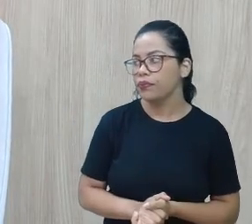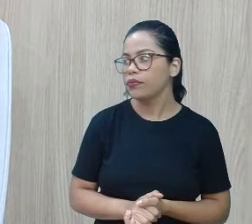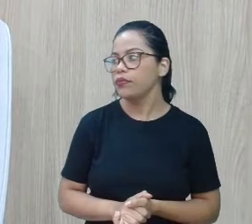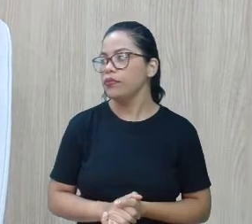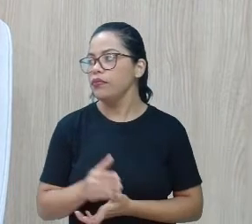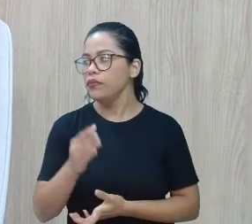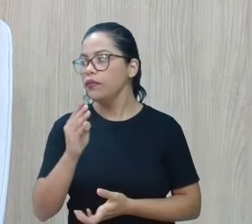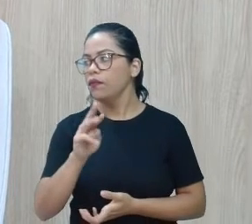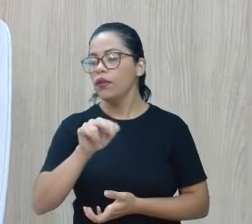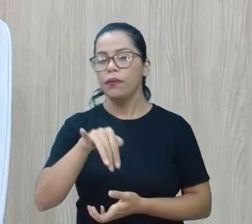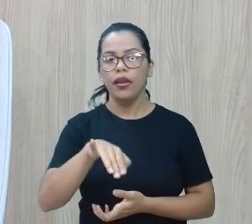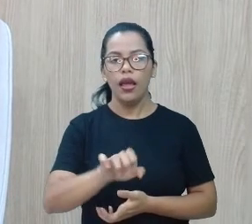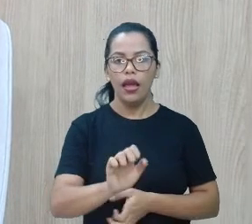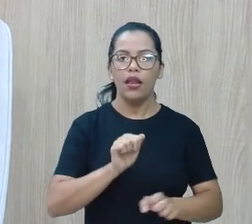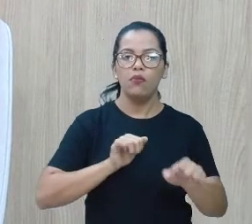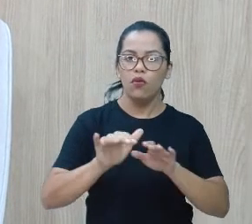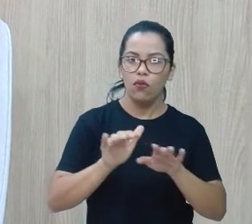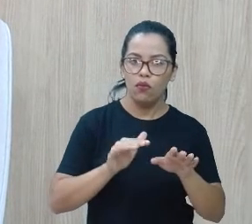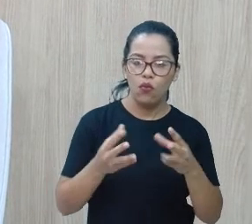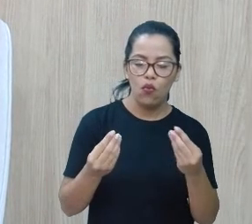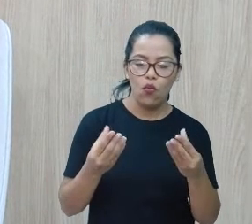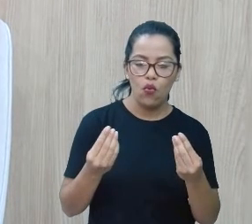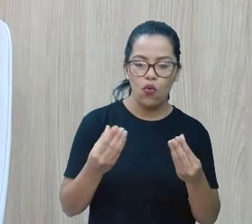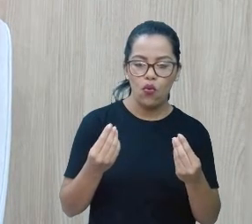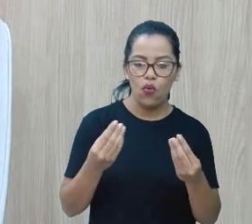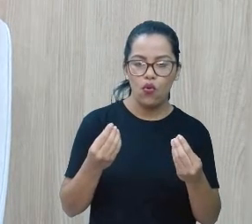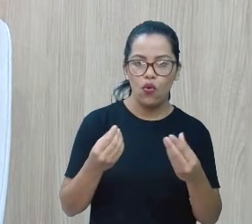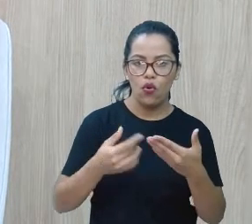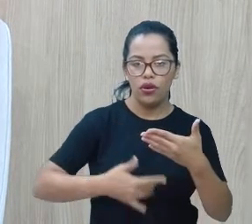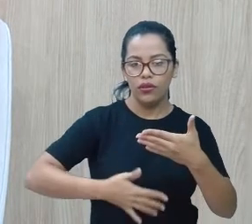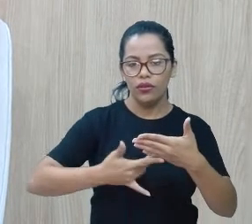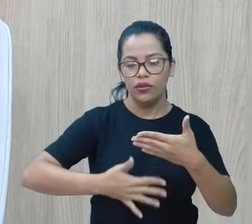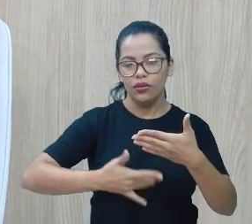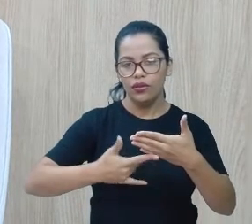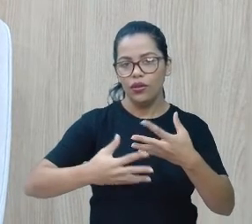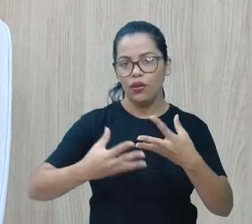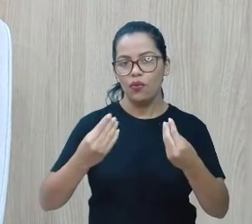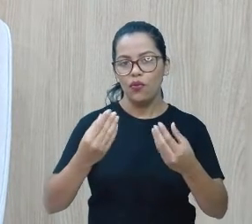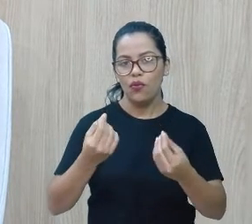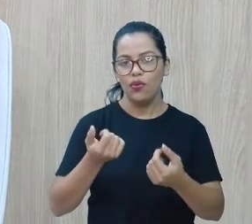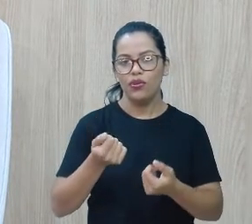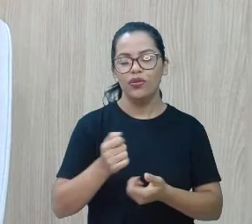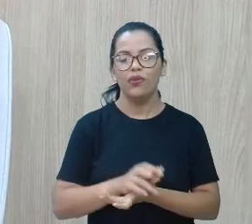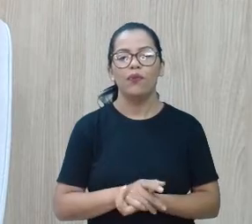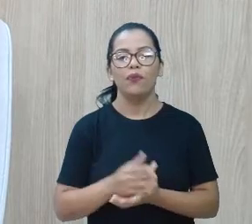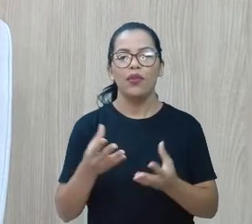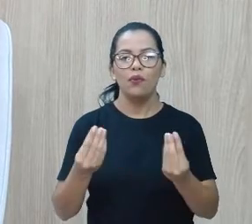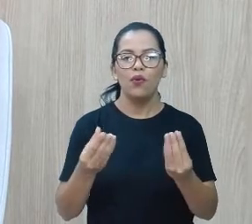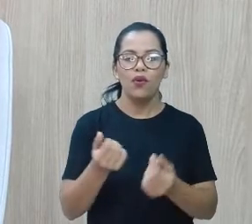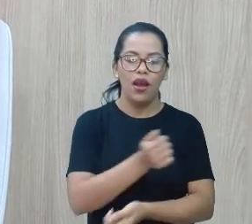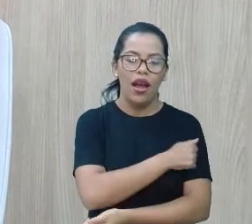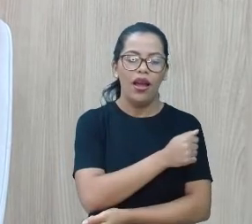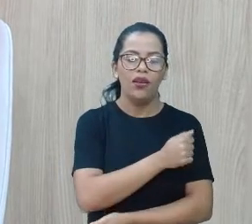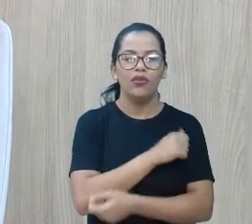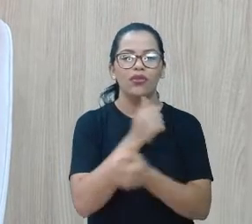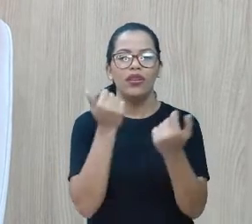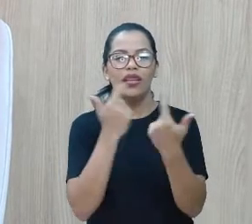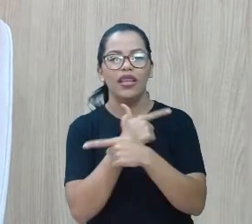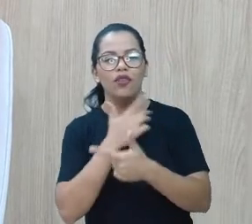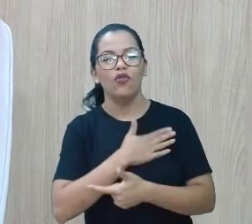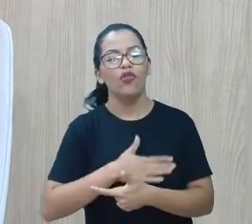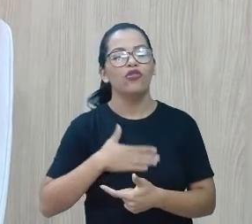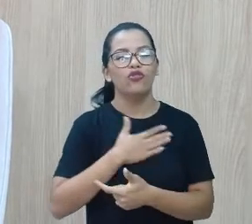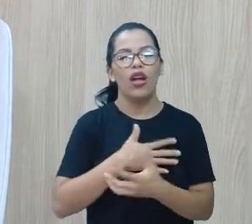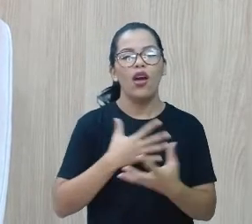Briane, super movimentado aqui, um monte de emojis aqui do pessoal rindo, gostando muito, adoraram o vídeo, tá